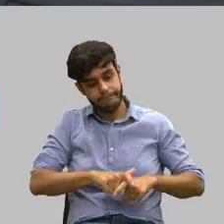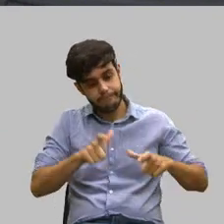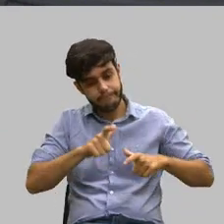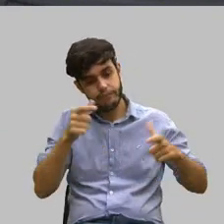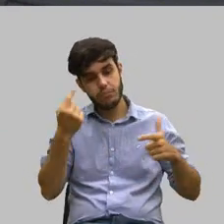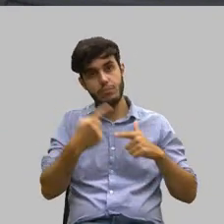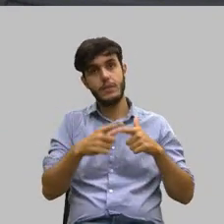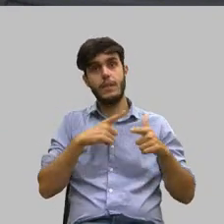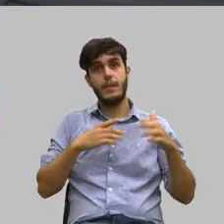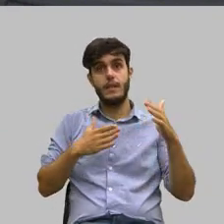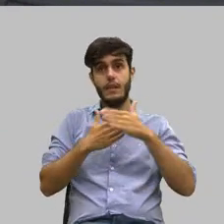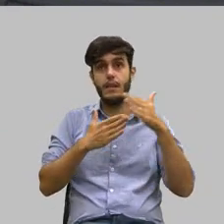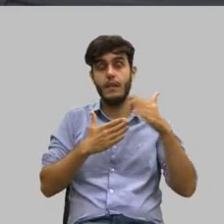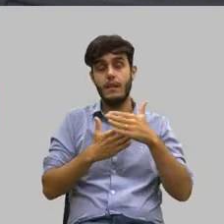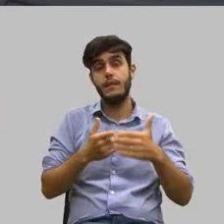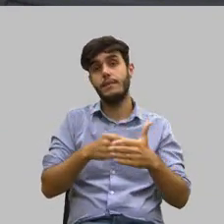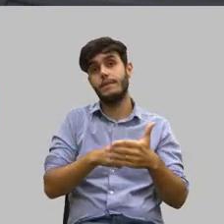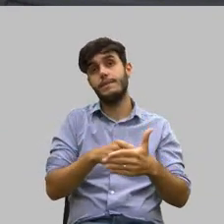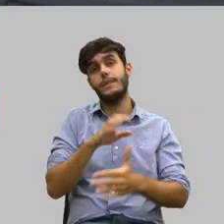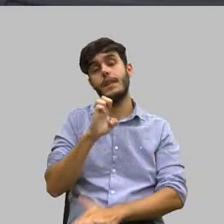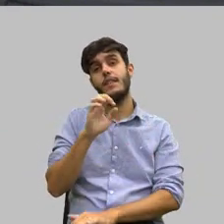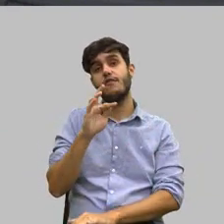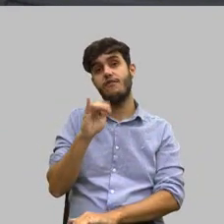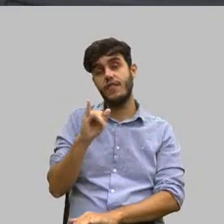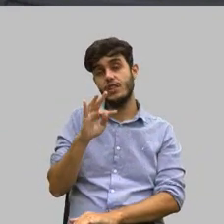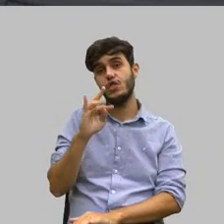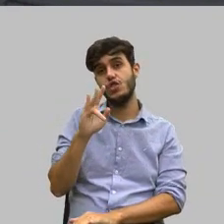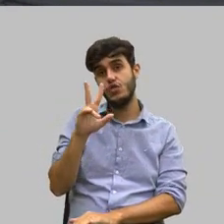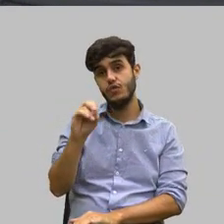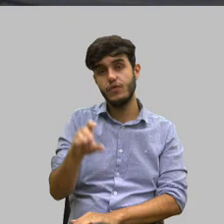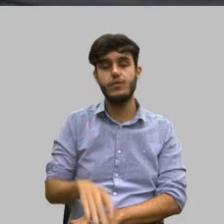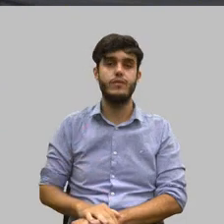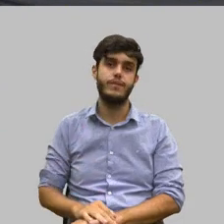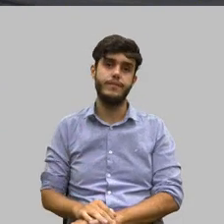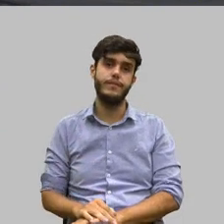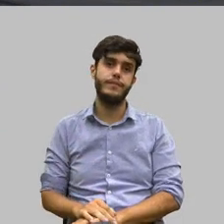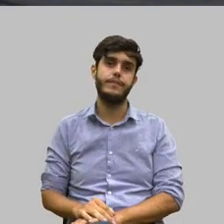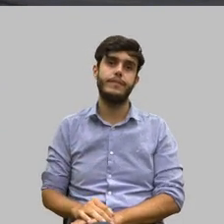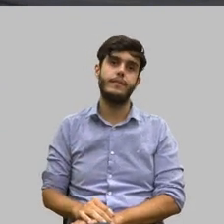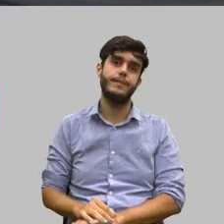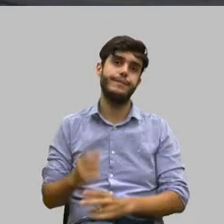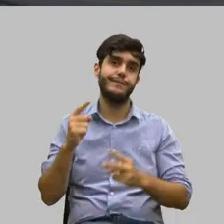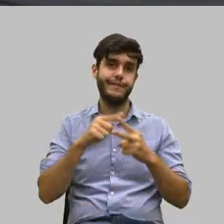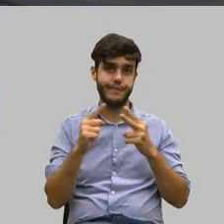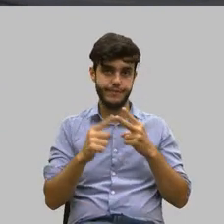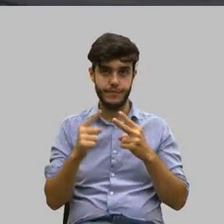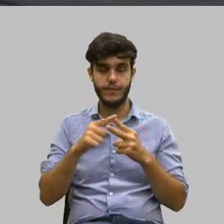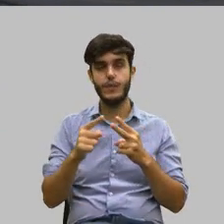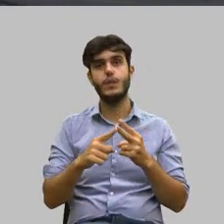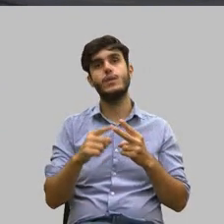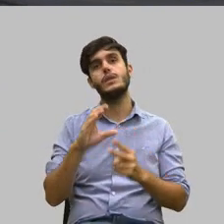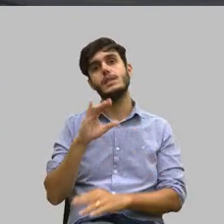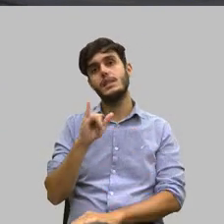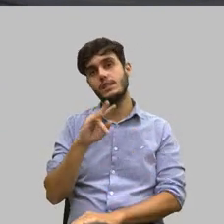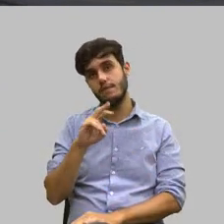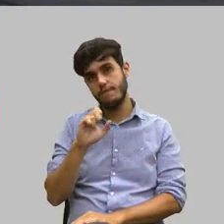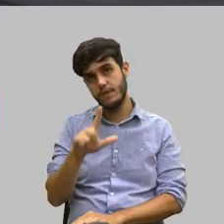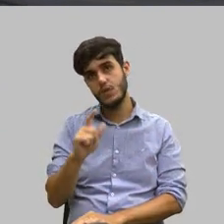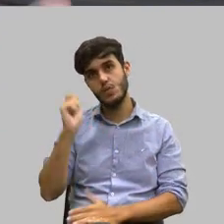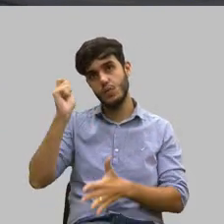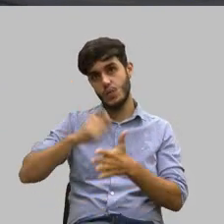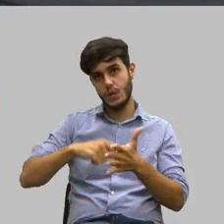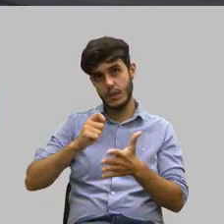nós não temos efetivo para crescer então eh eh essas duas questões civis contratados já temos